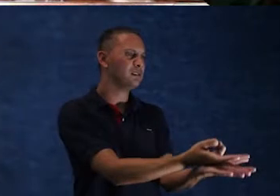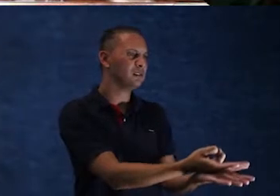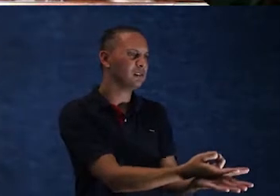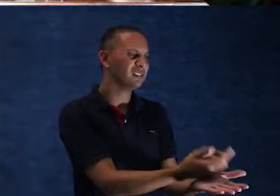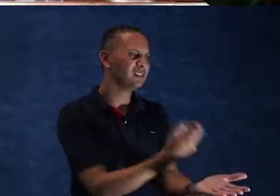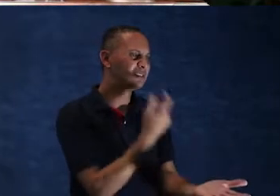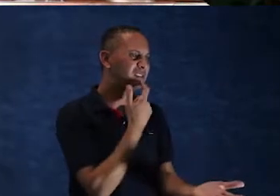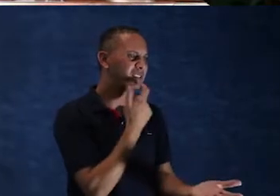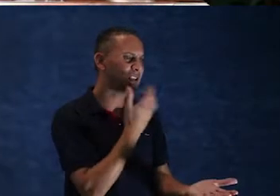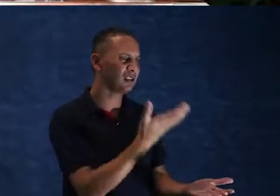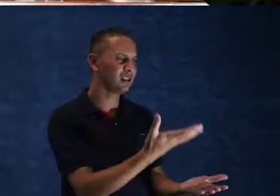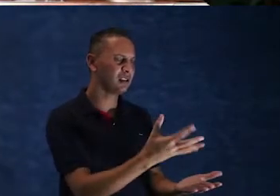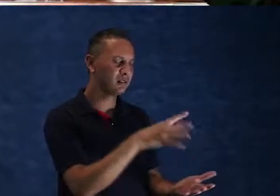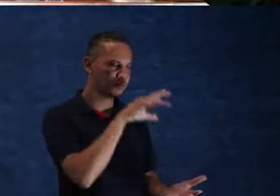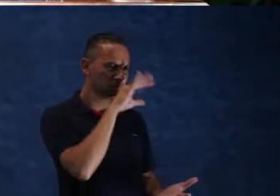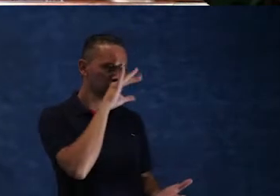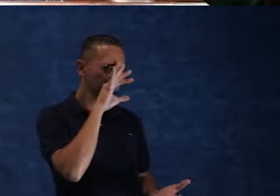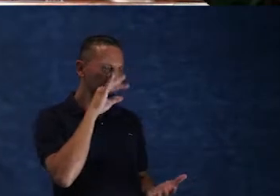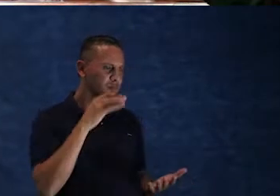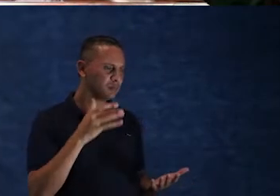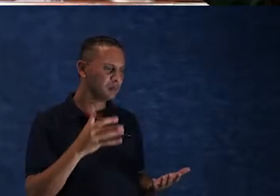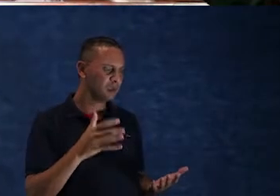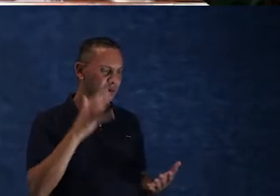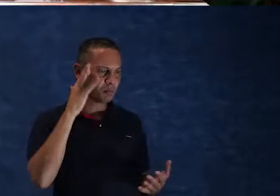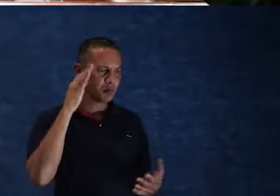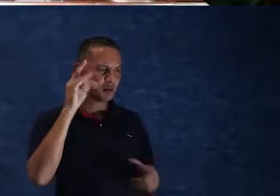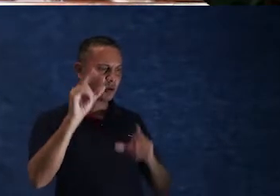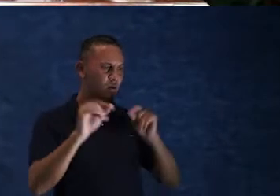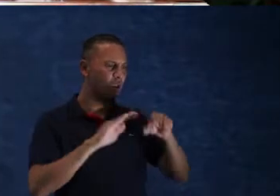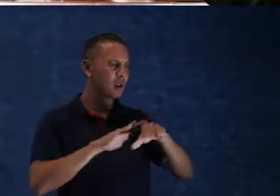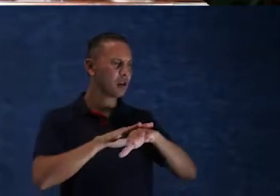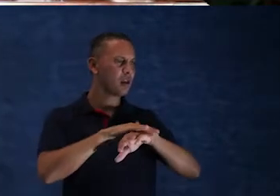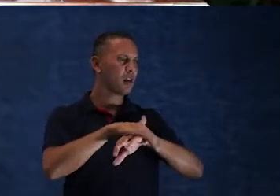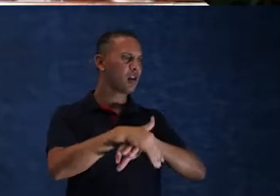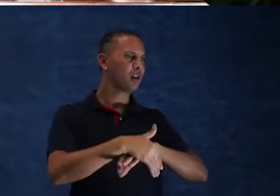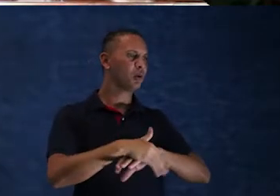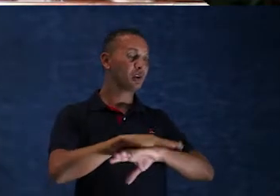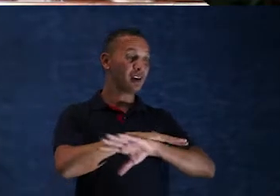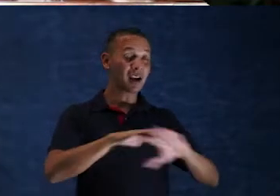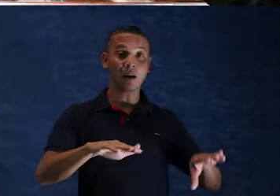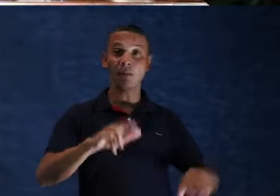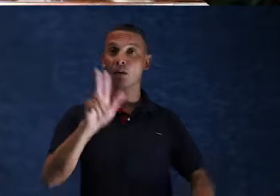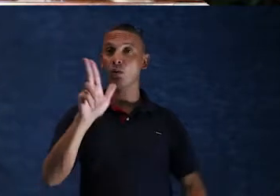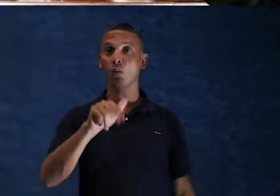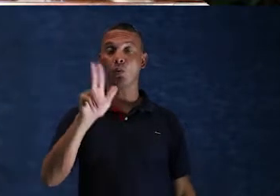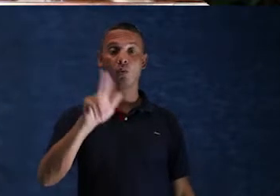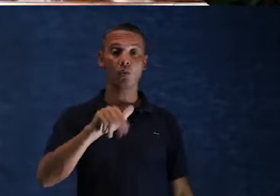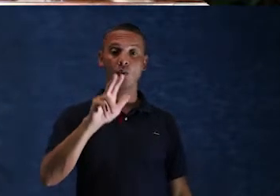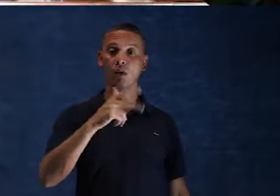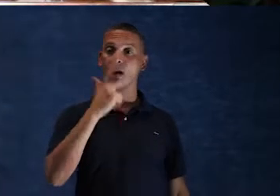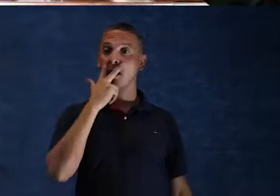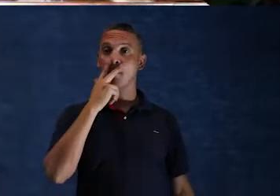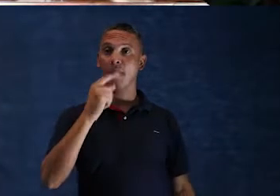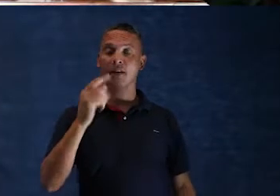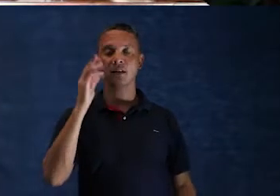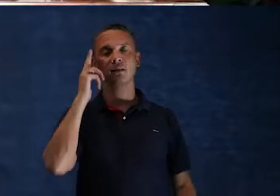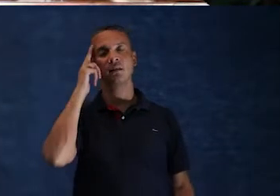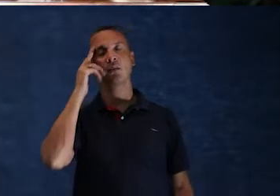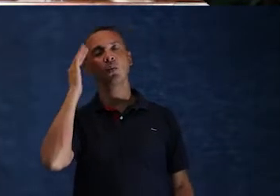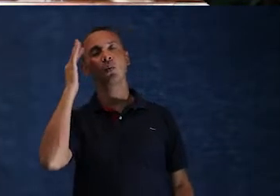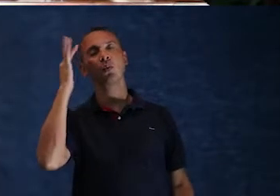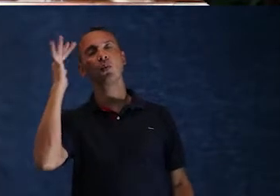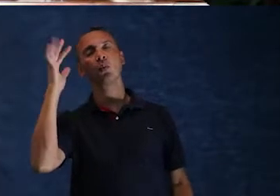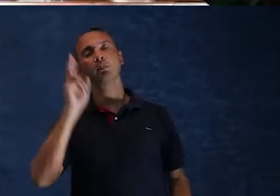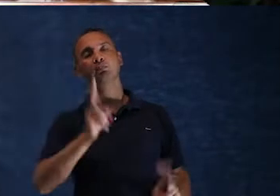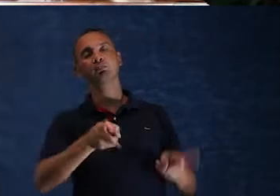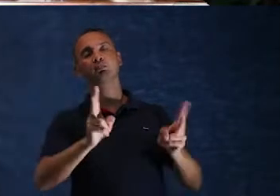de sangue, sem imaginar, no entanto, que a noite jamais terminaria, como num eterno pesadelo. A cidade do